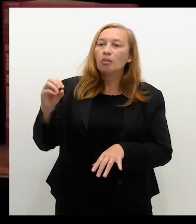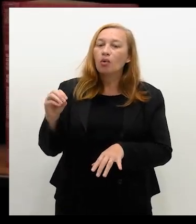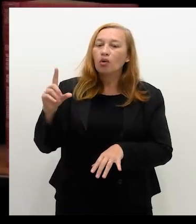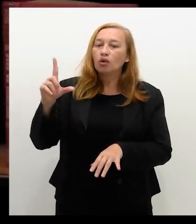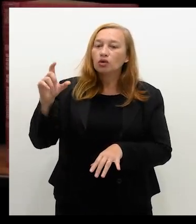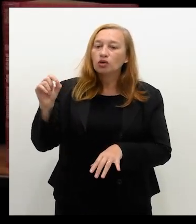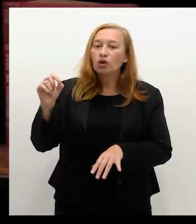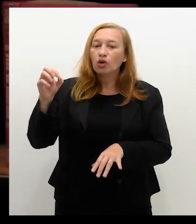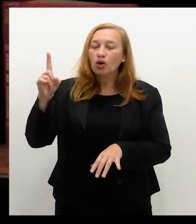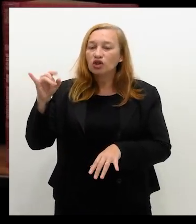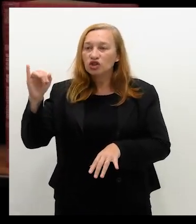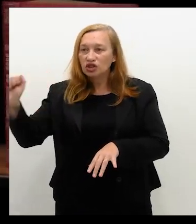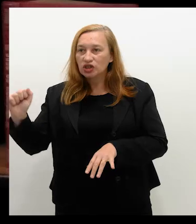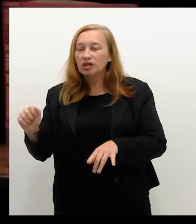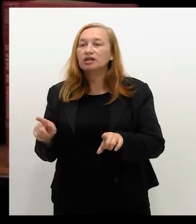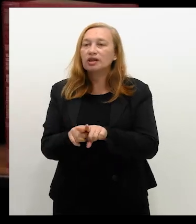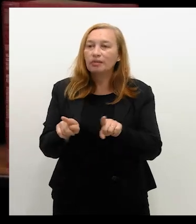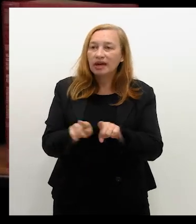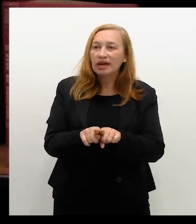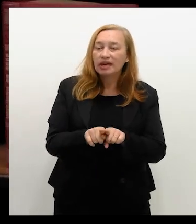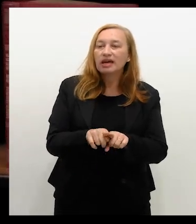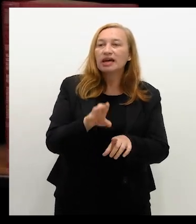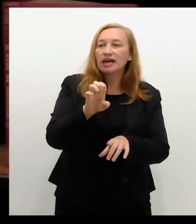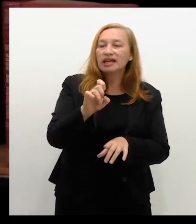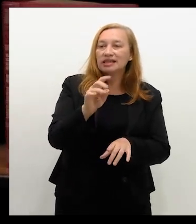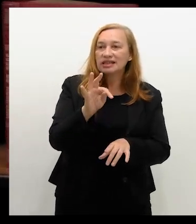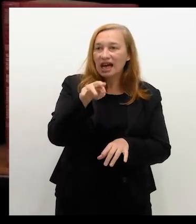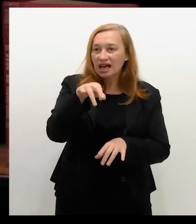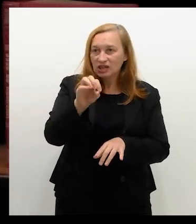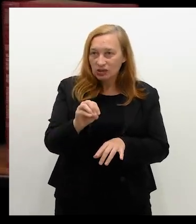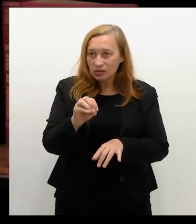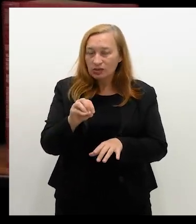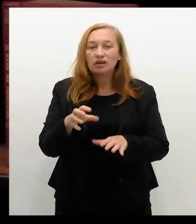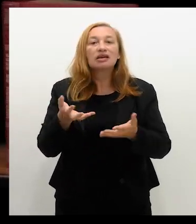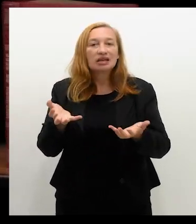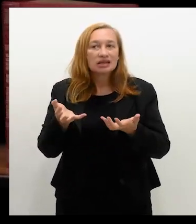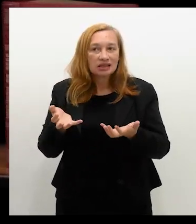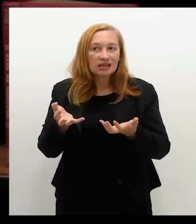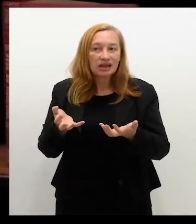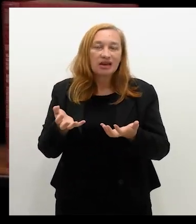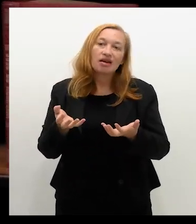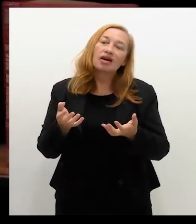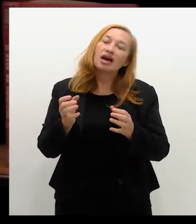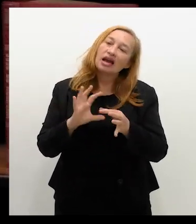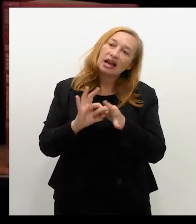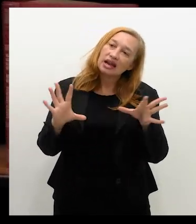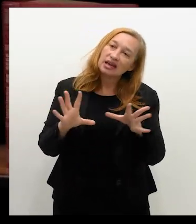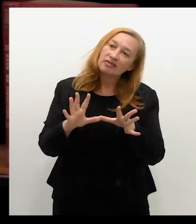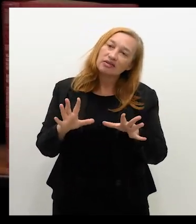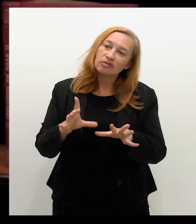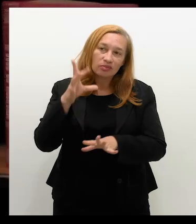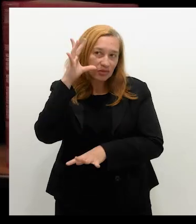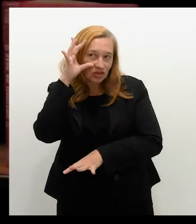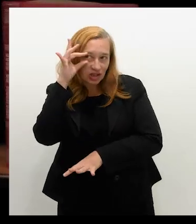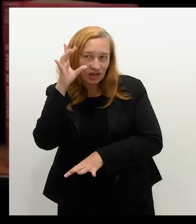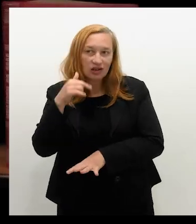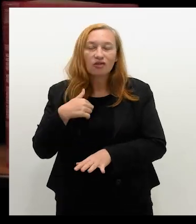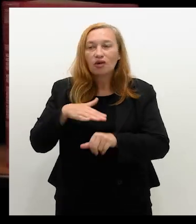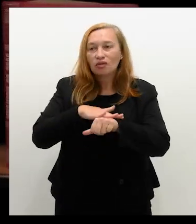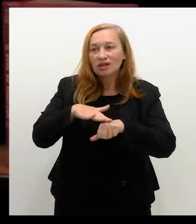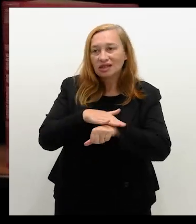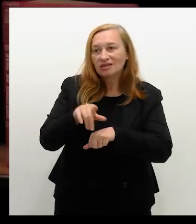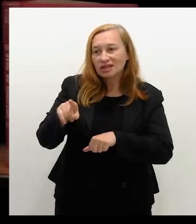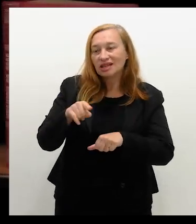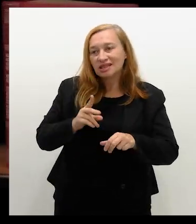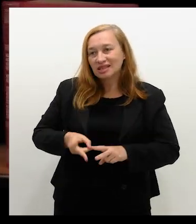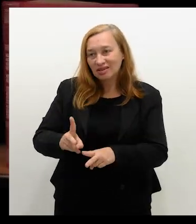imunologia, de otorrinolaringologia e na Estácio, na otorrinolaringologia. Se alguém quiser, fica à vontade, o meu Instagram, eu vou falar com